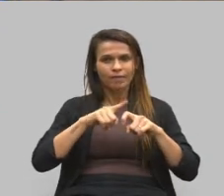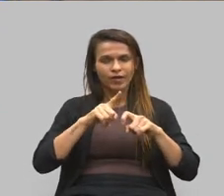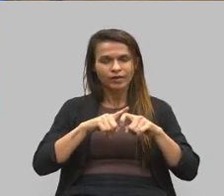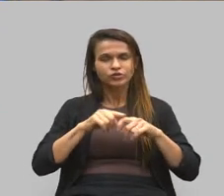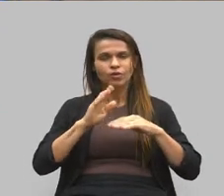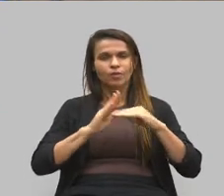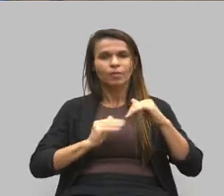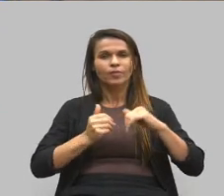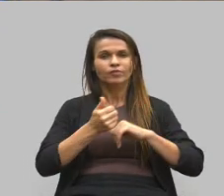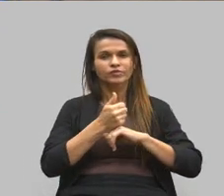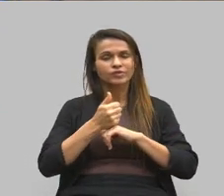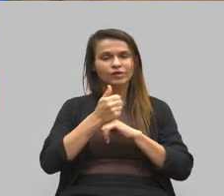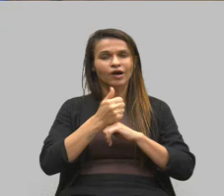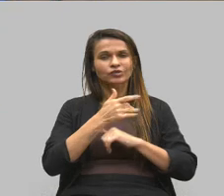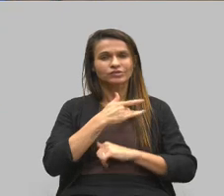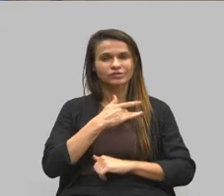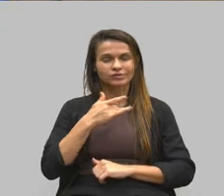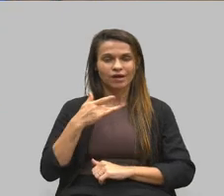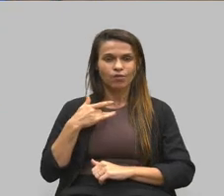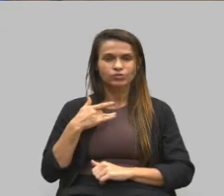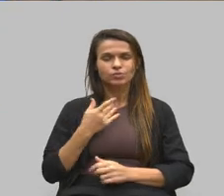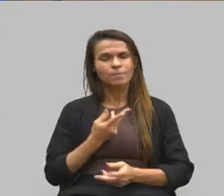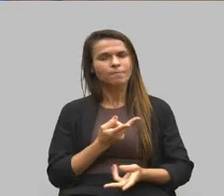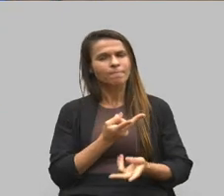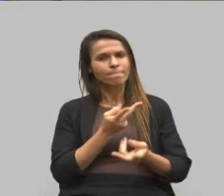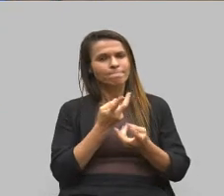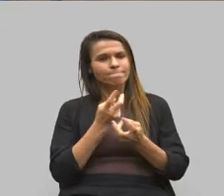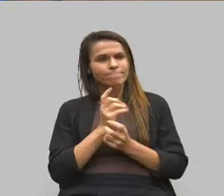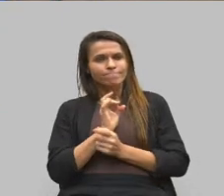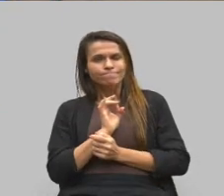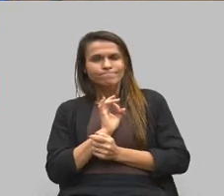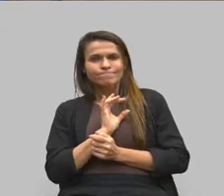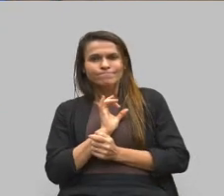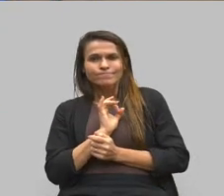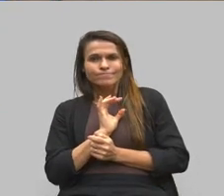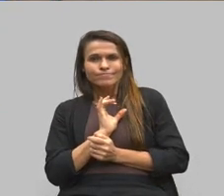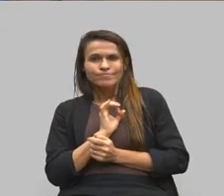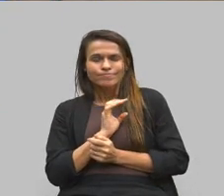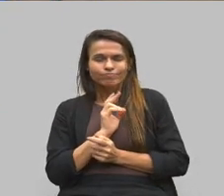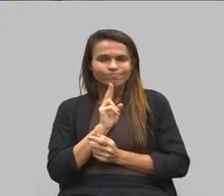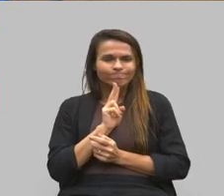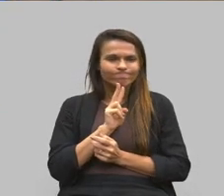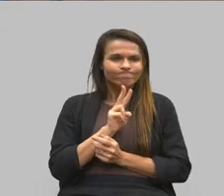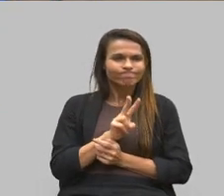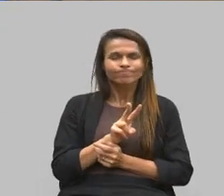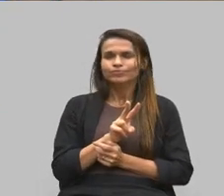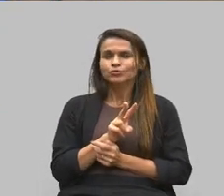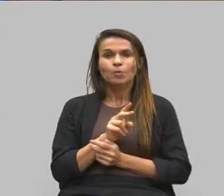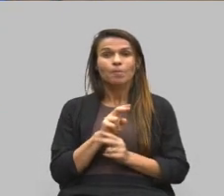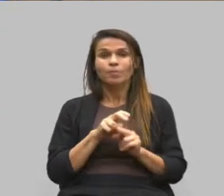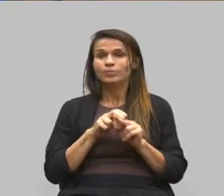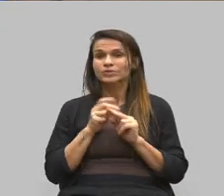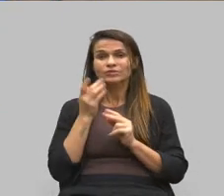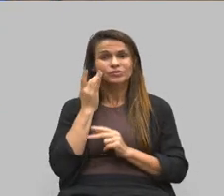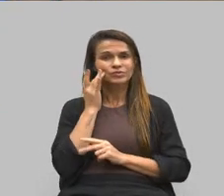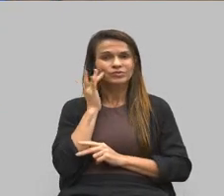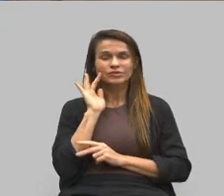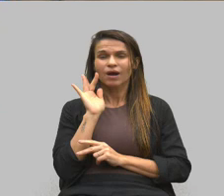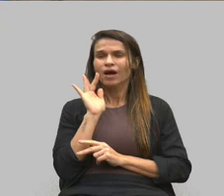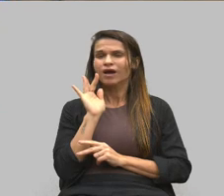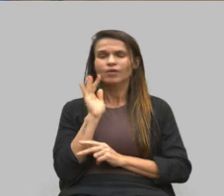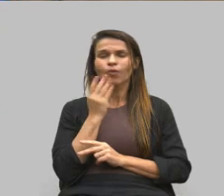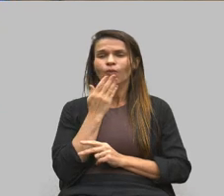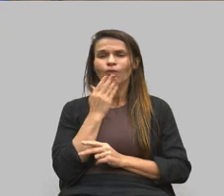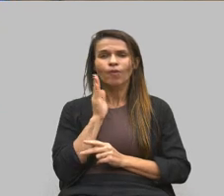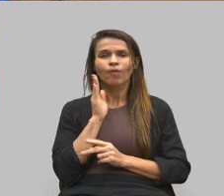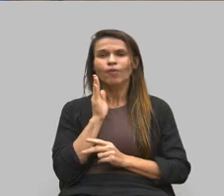saúde e vê o medo estampar no seu rosto porque ele não sabe qual conduta adotar